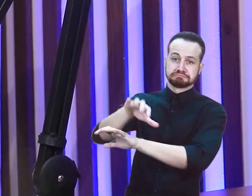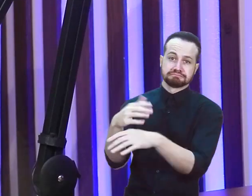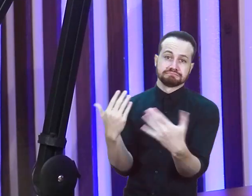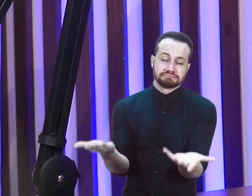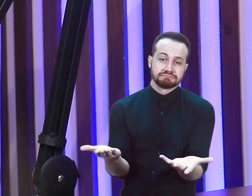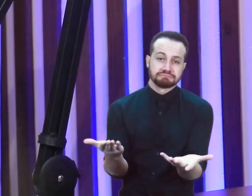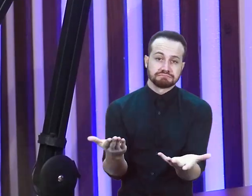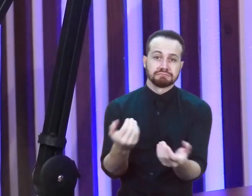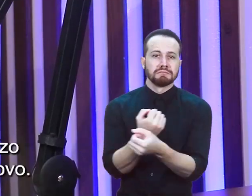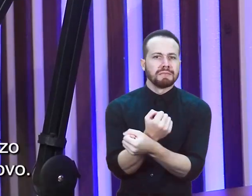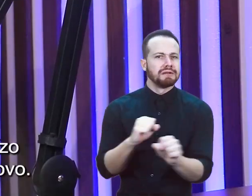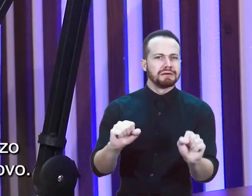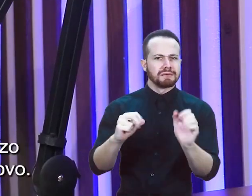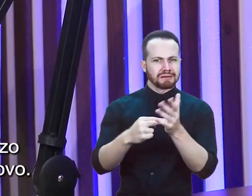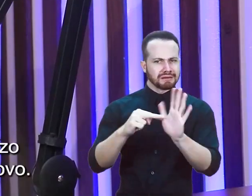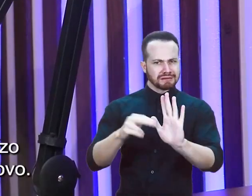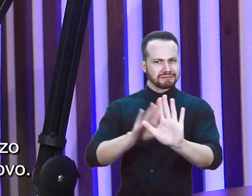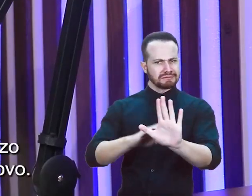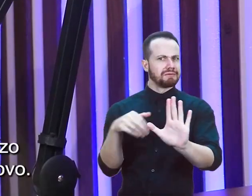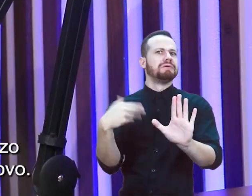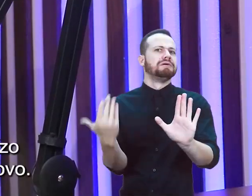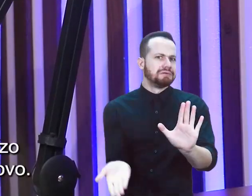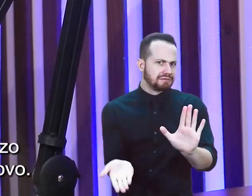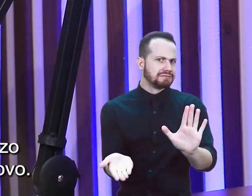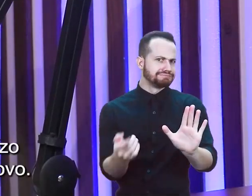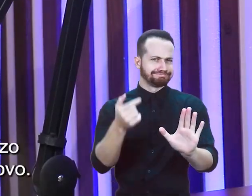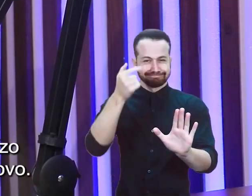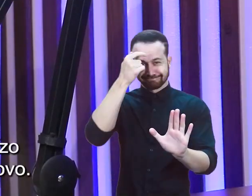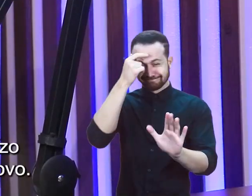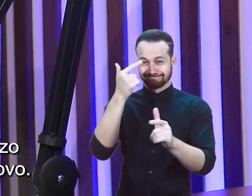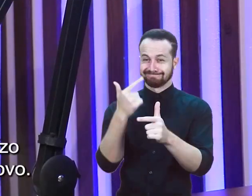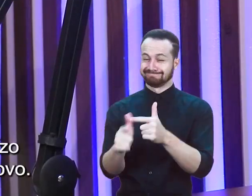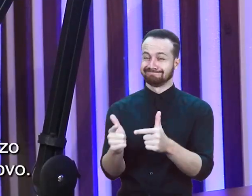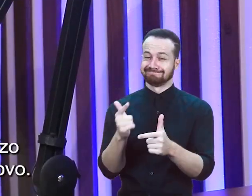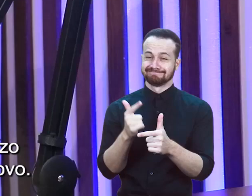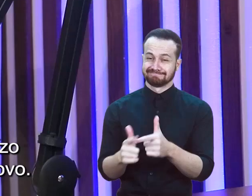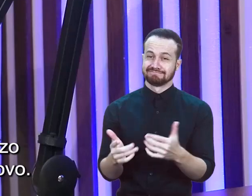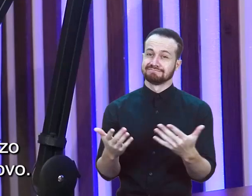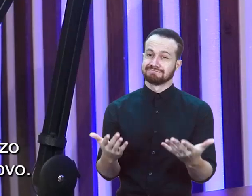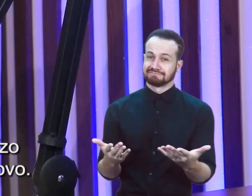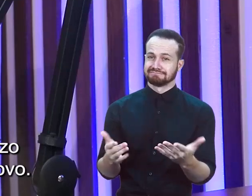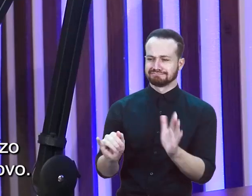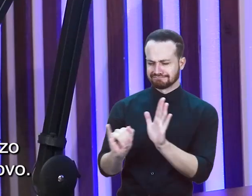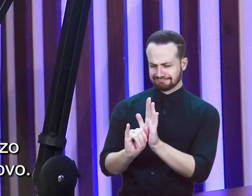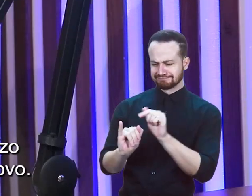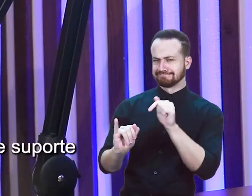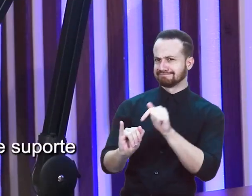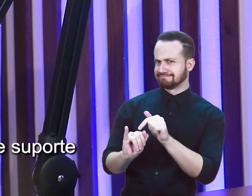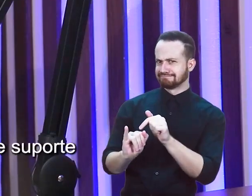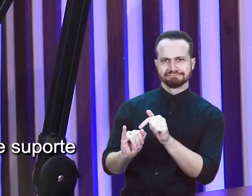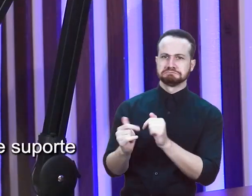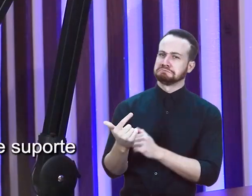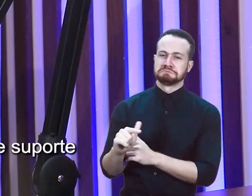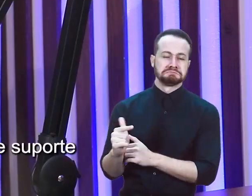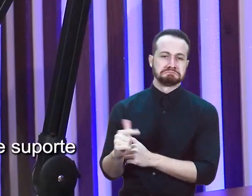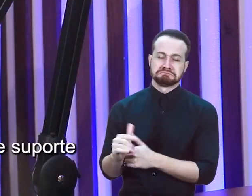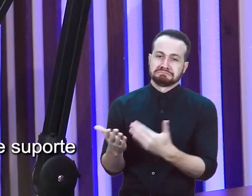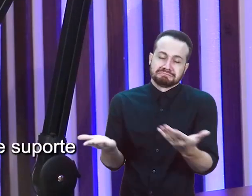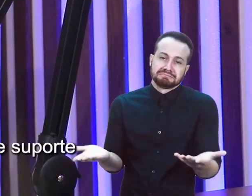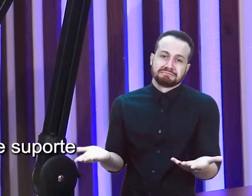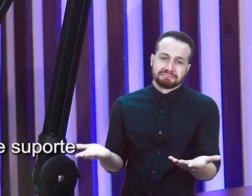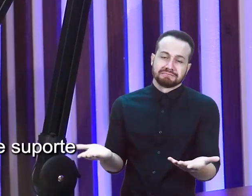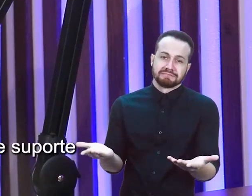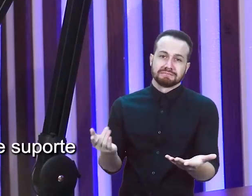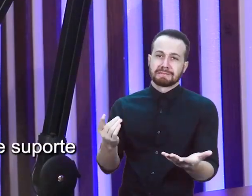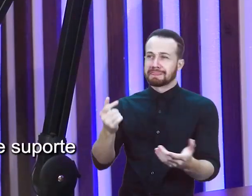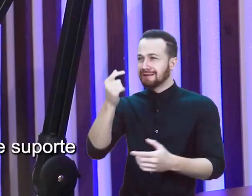Que liberdade é essa? Então esse é o grande prejuízo psíquico e identitário. Esse povo não tem identidade e